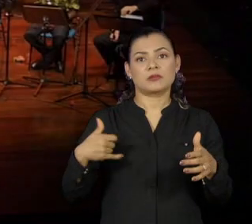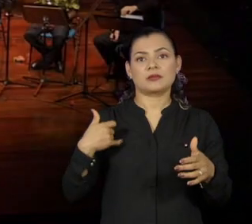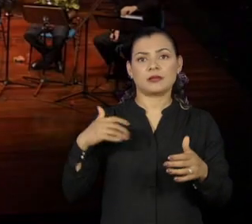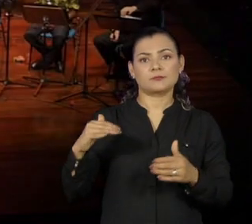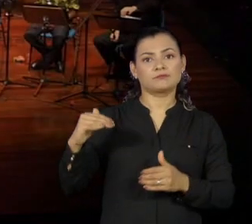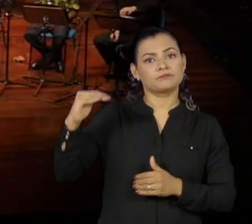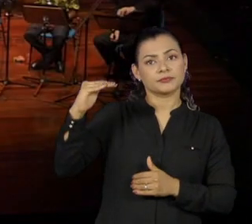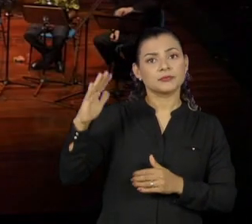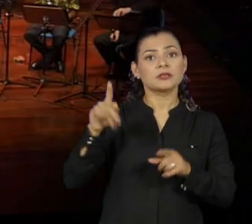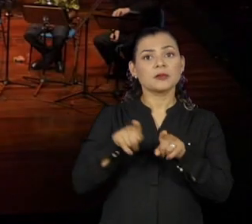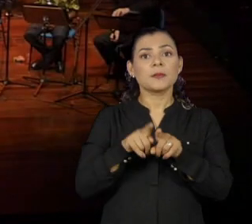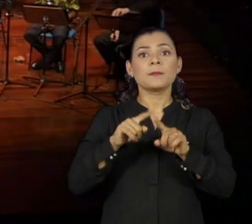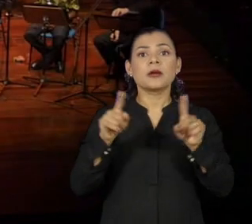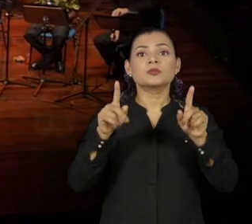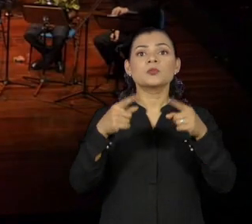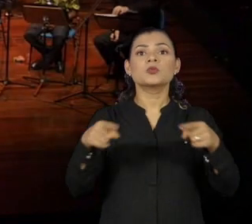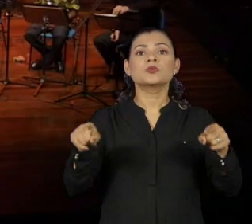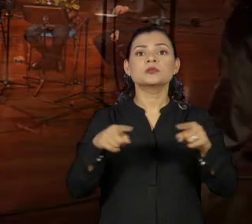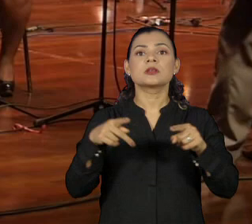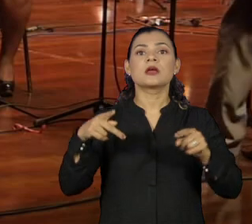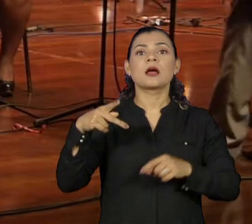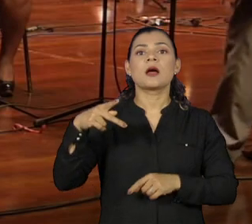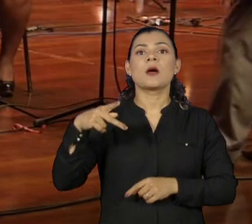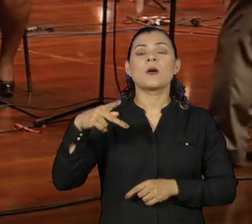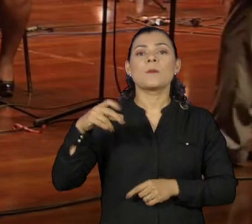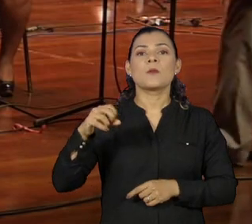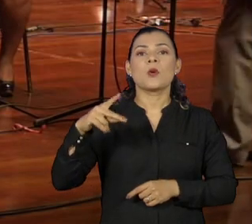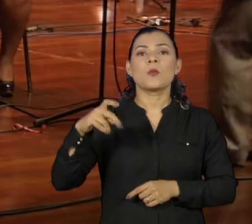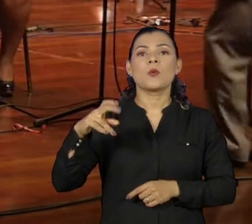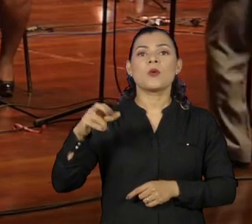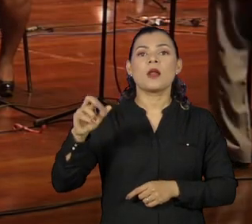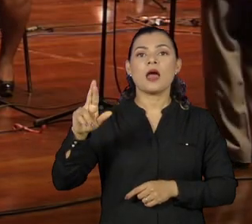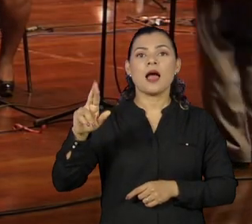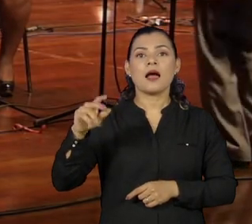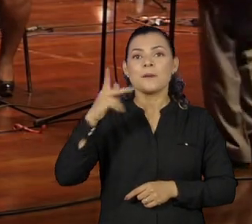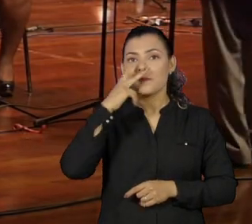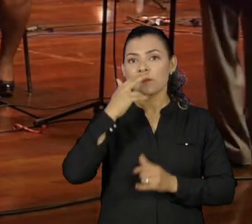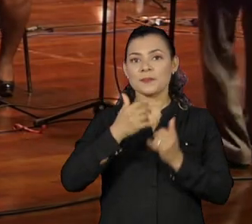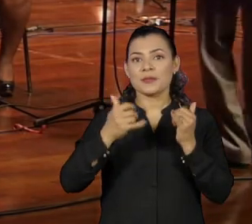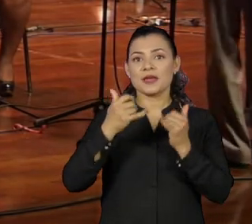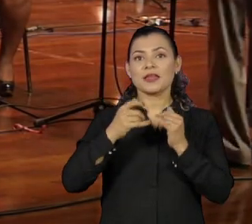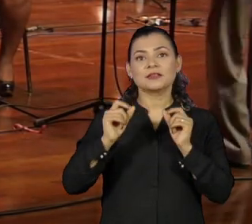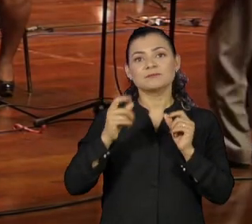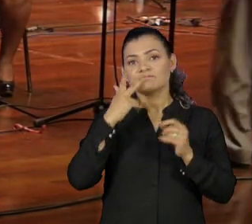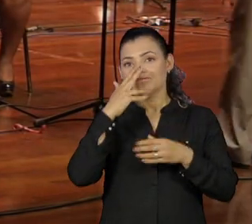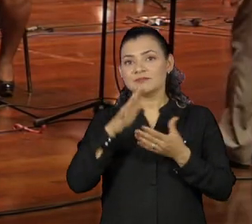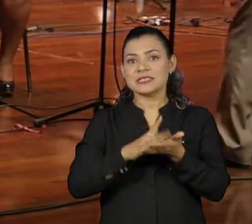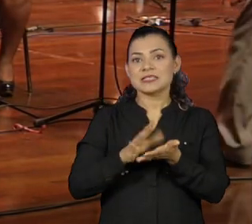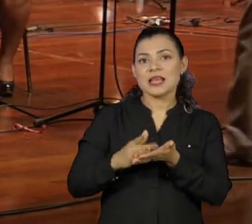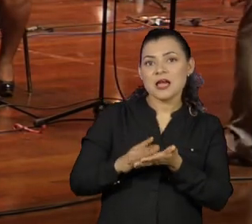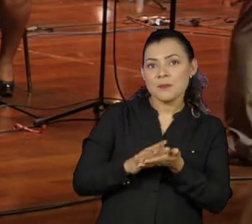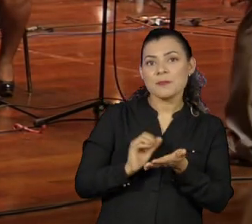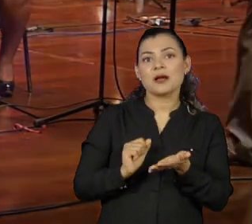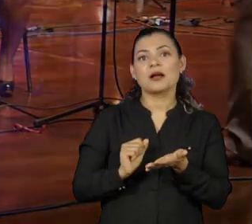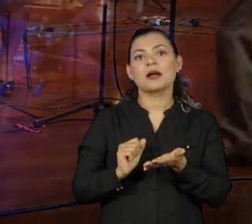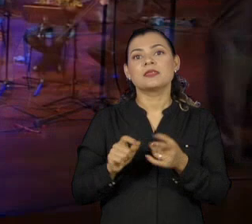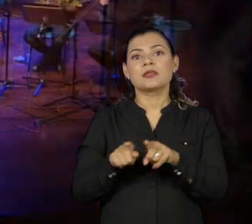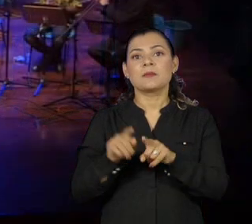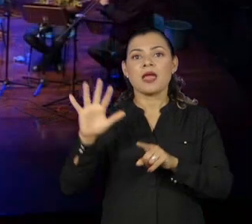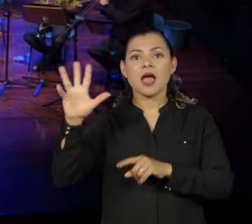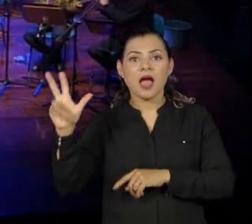repertório popular, né? Então toca R&B, toca pop, toca samba, toca músicas